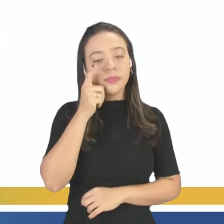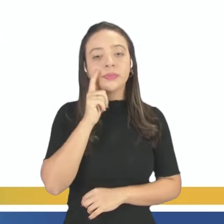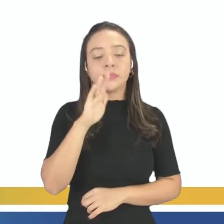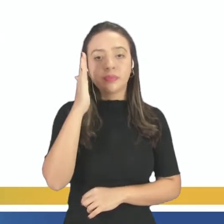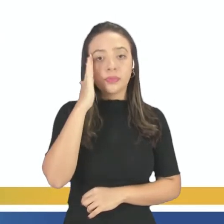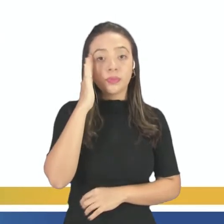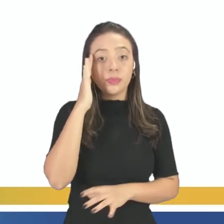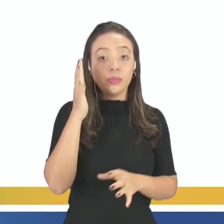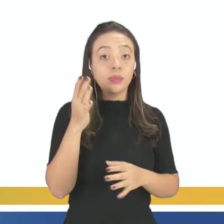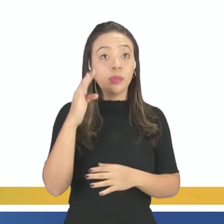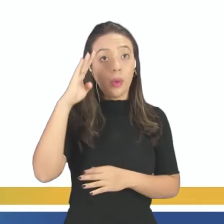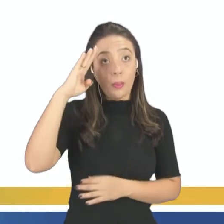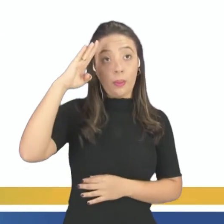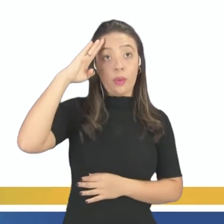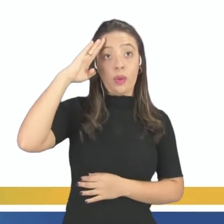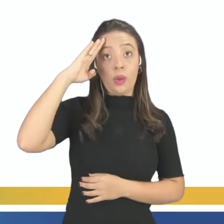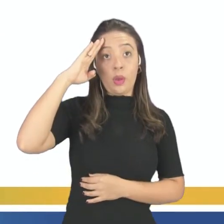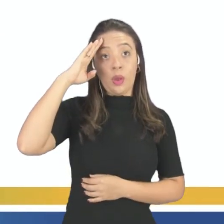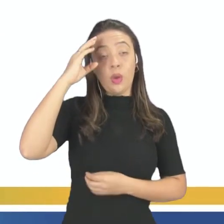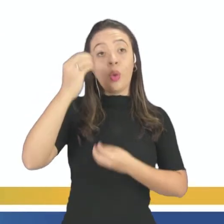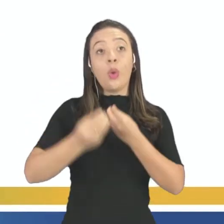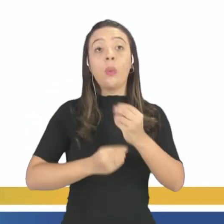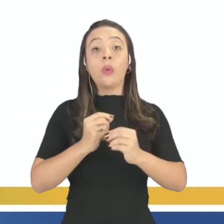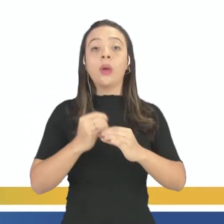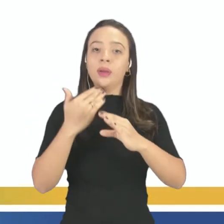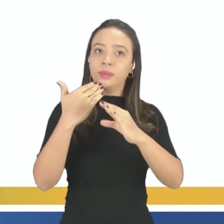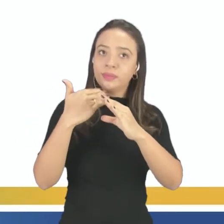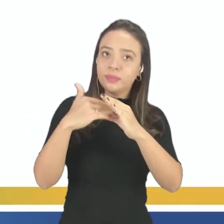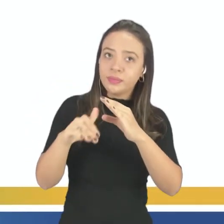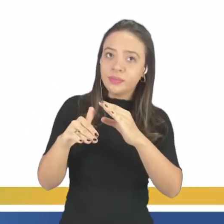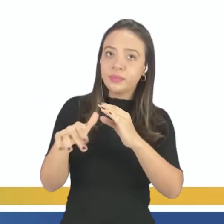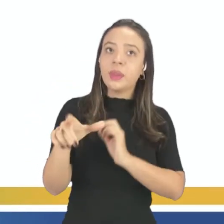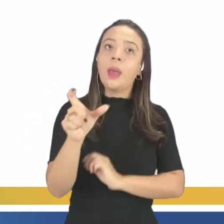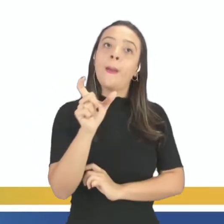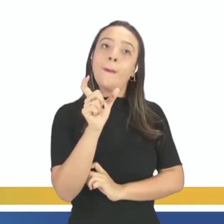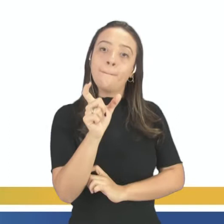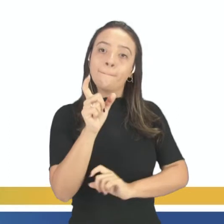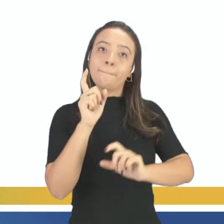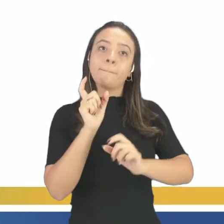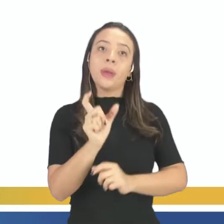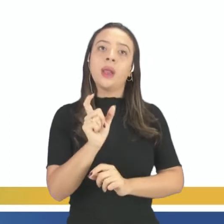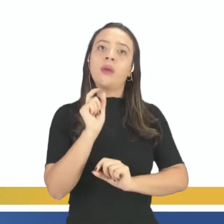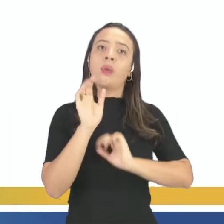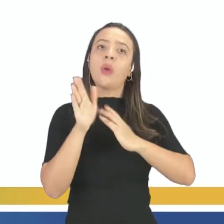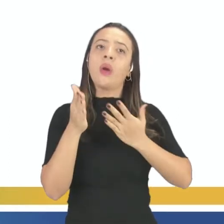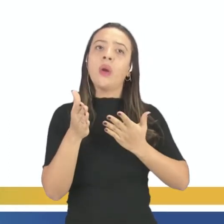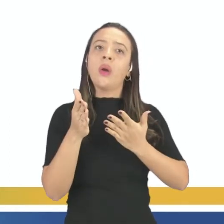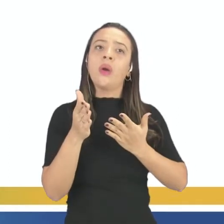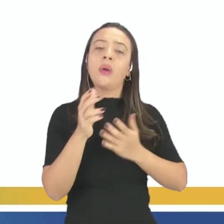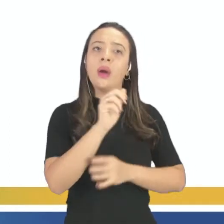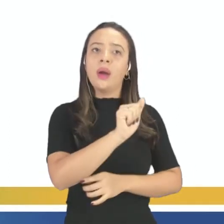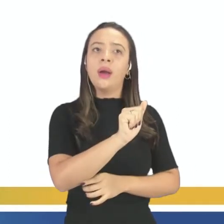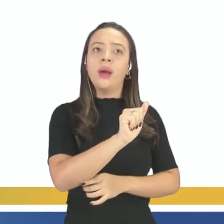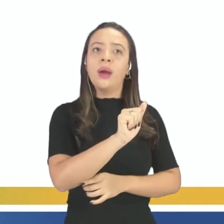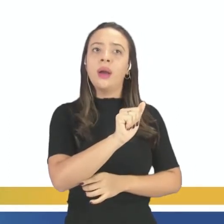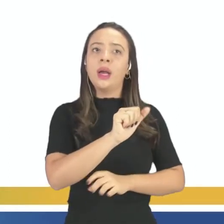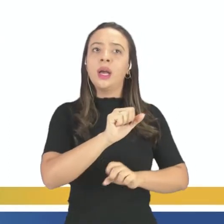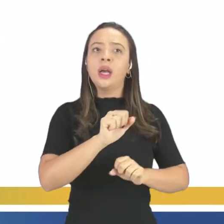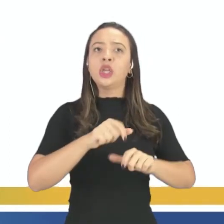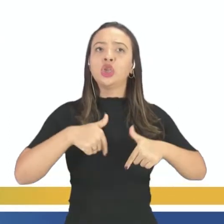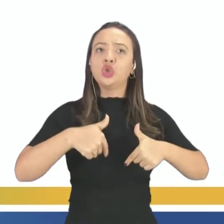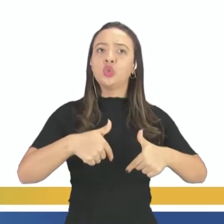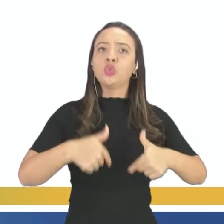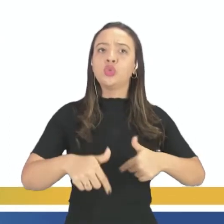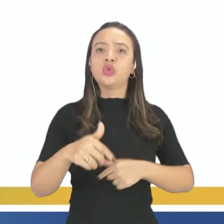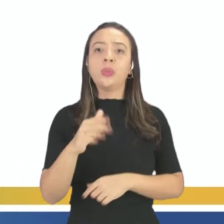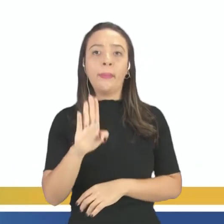pelo batalhão como uma transmissão das palavras lute, fogo, amor, vida